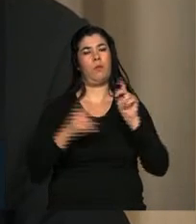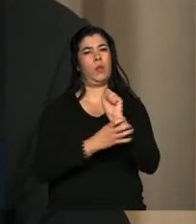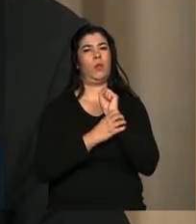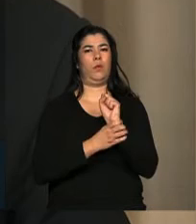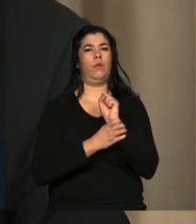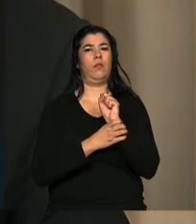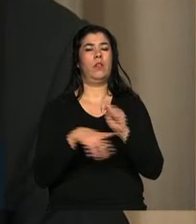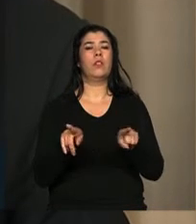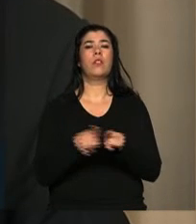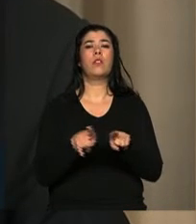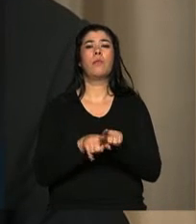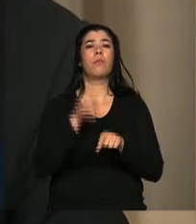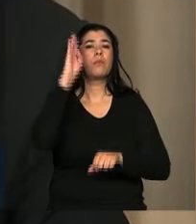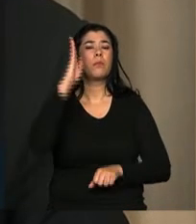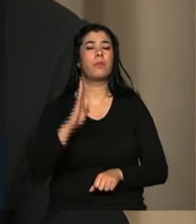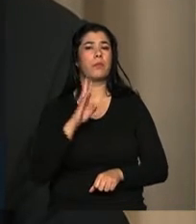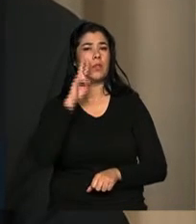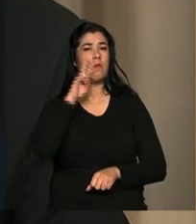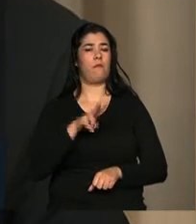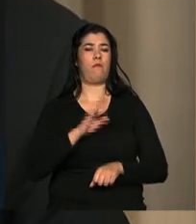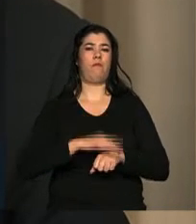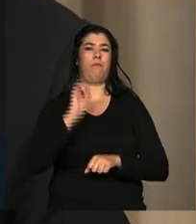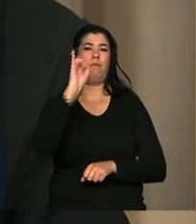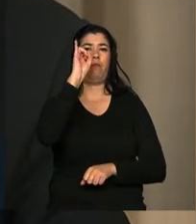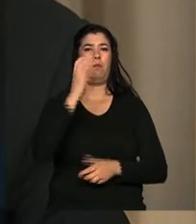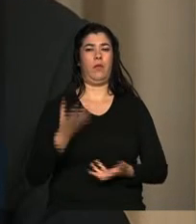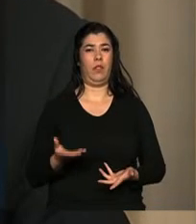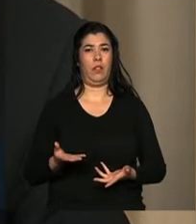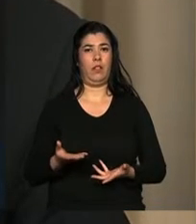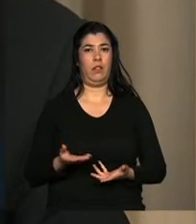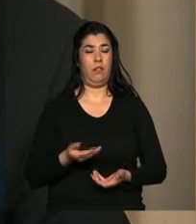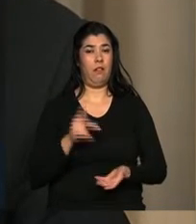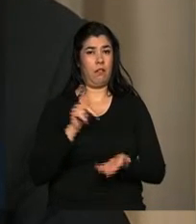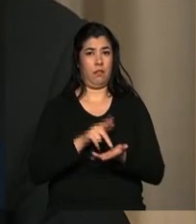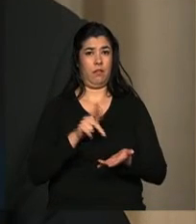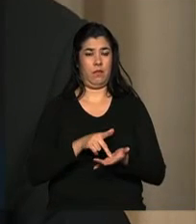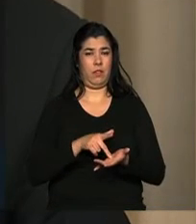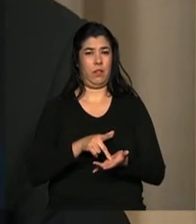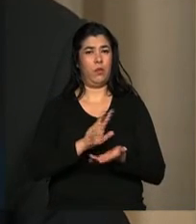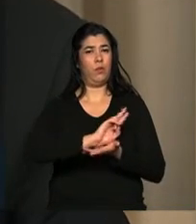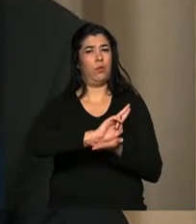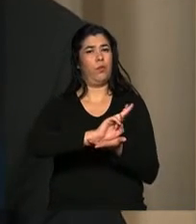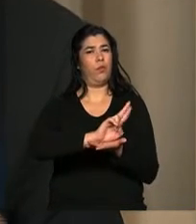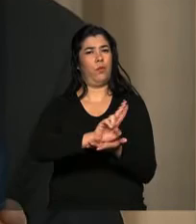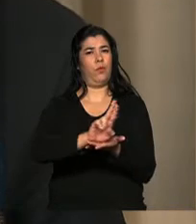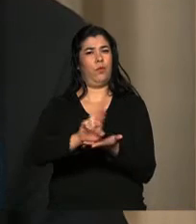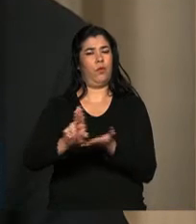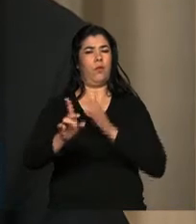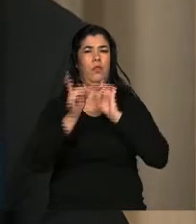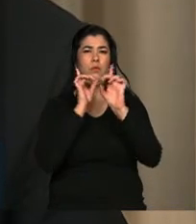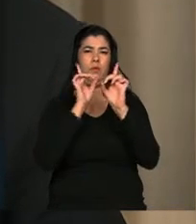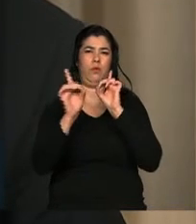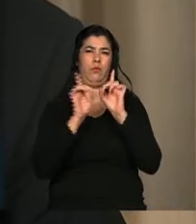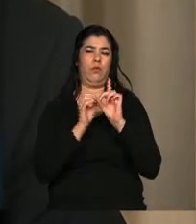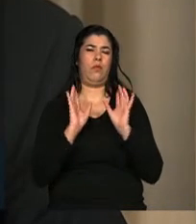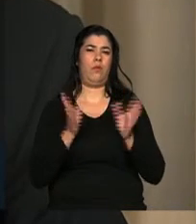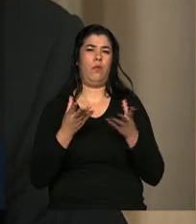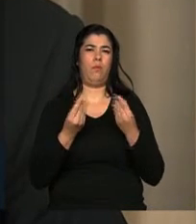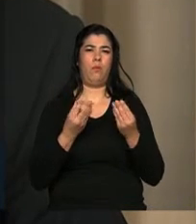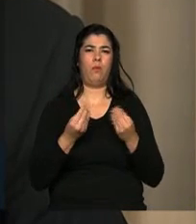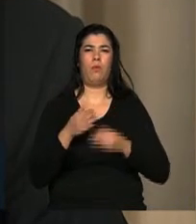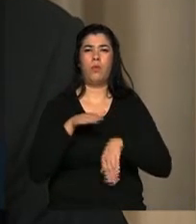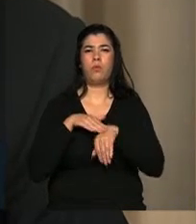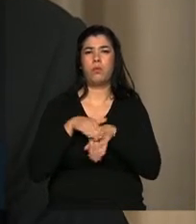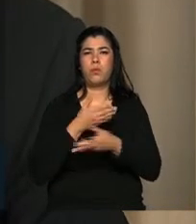Brasil. E a verdade é que, através de muitos dos nossos diálogos, falamos